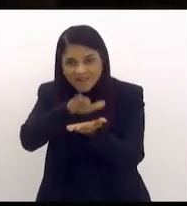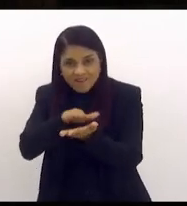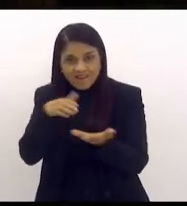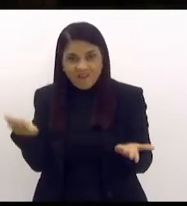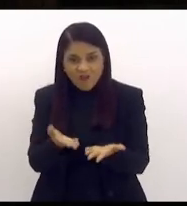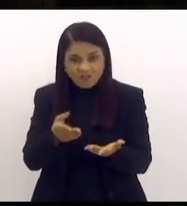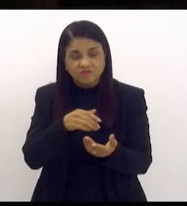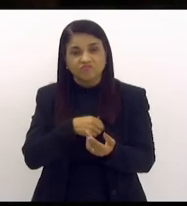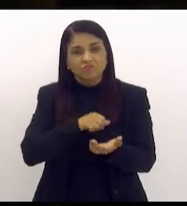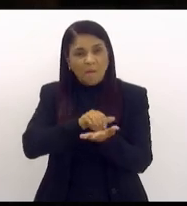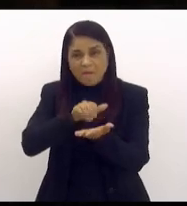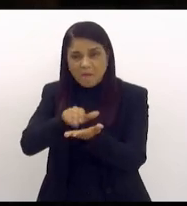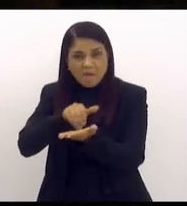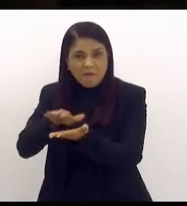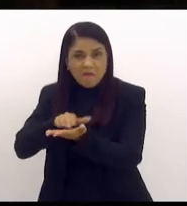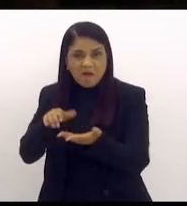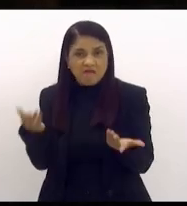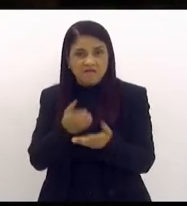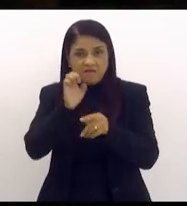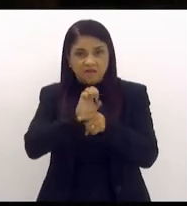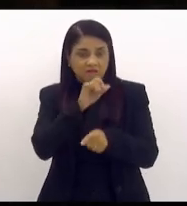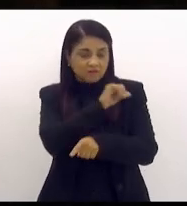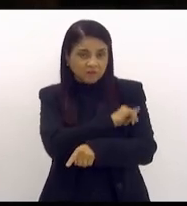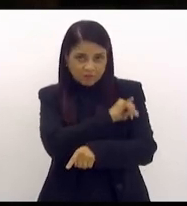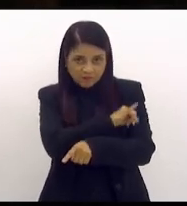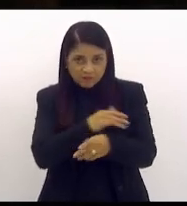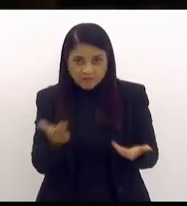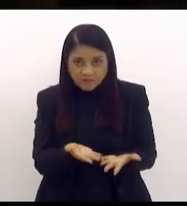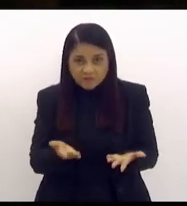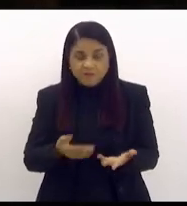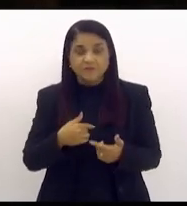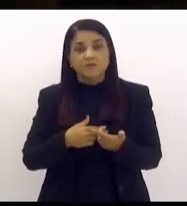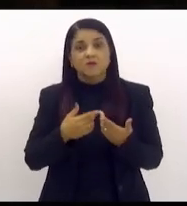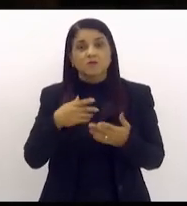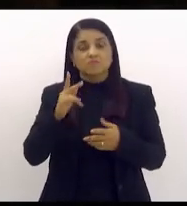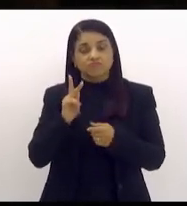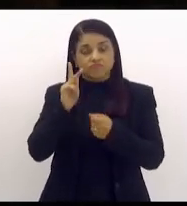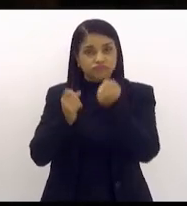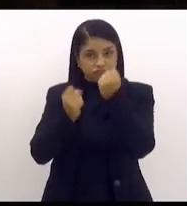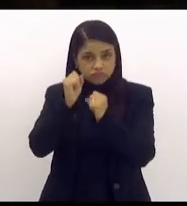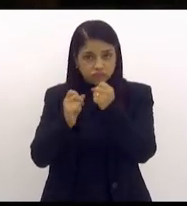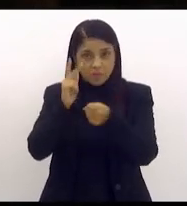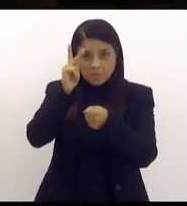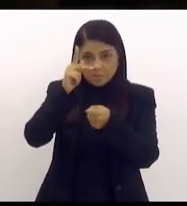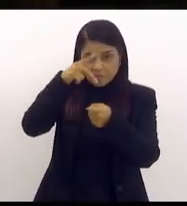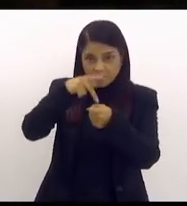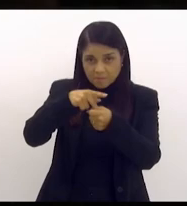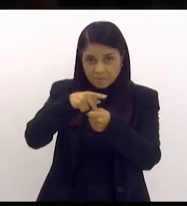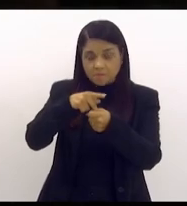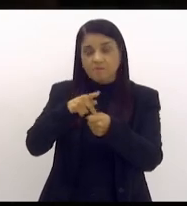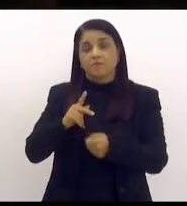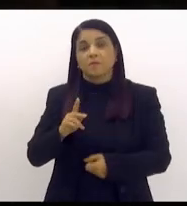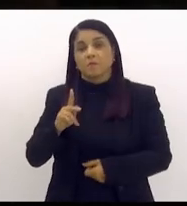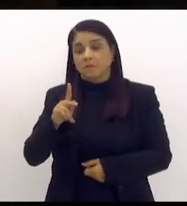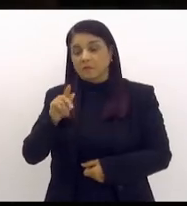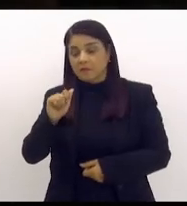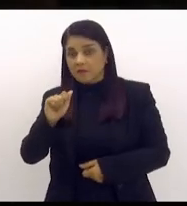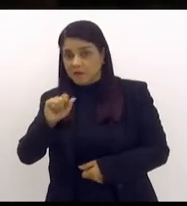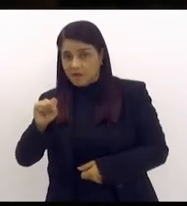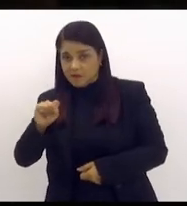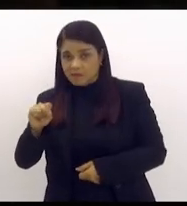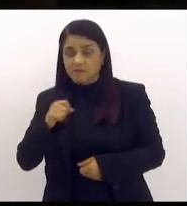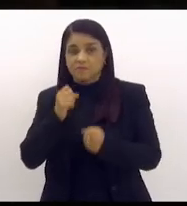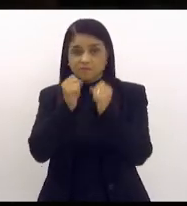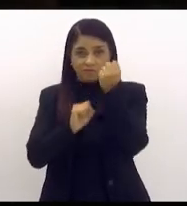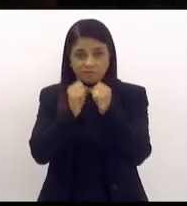do Rio de Janeiro e a indústria de petróleo gás indústria naval sempre foi